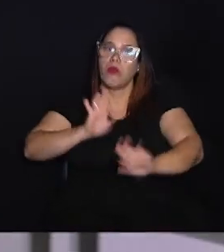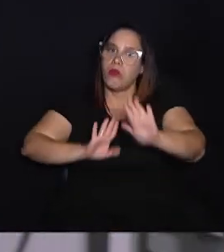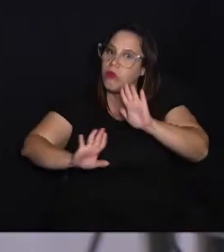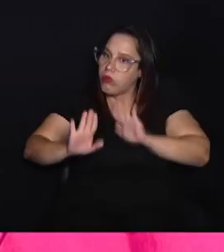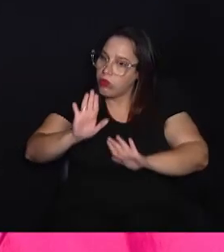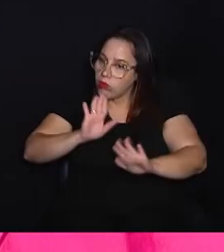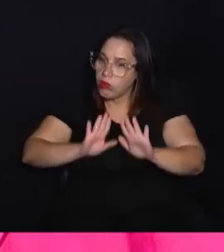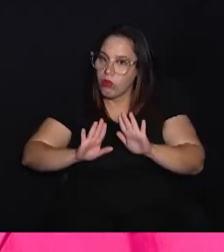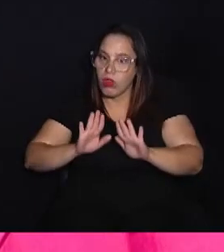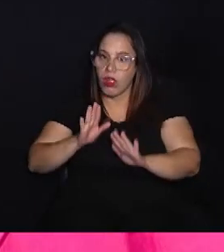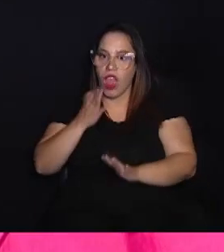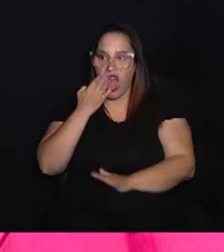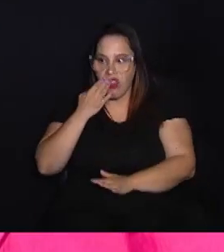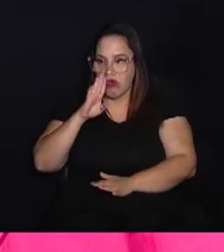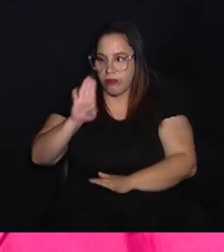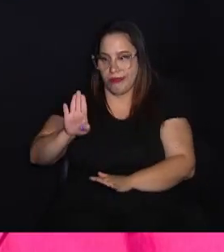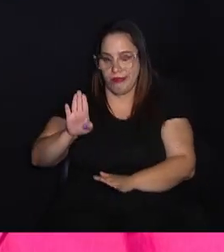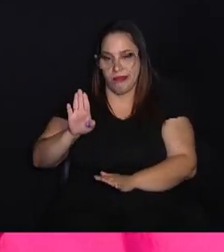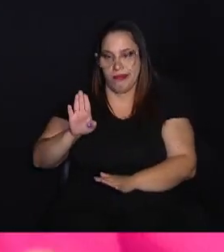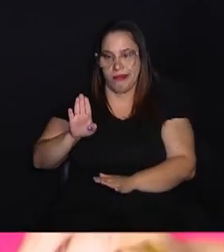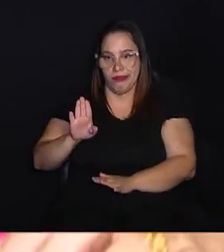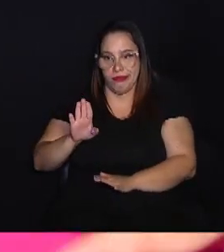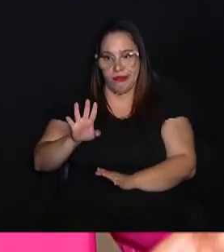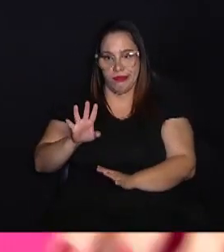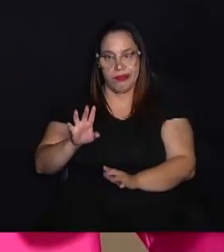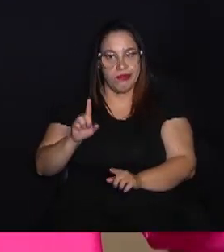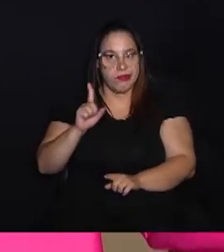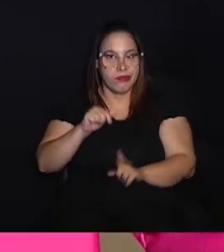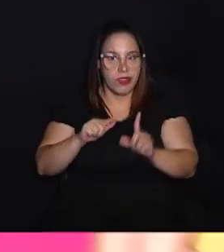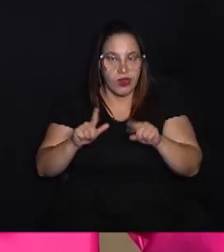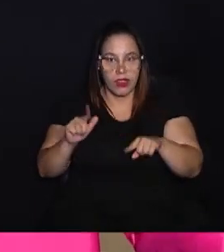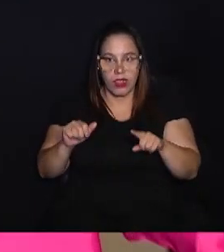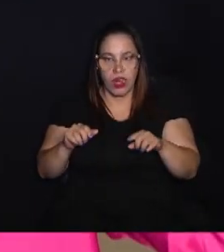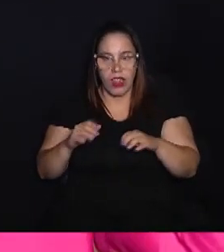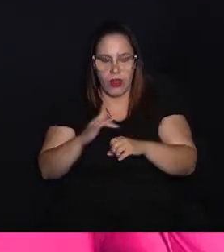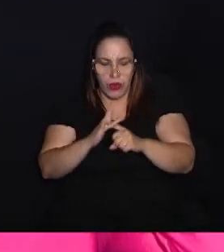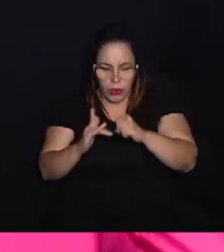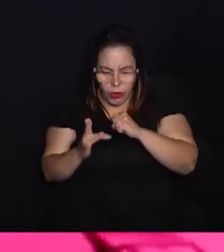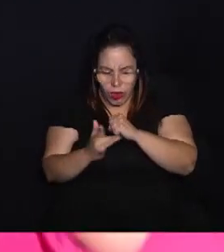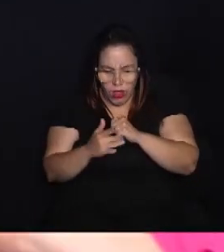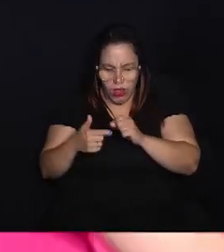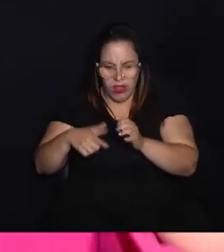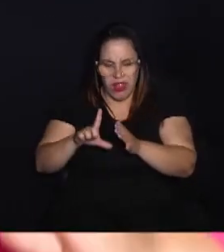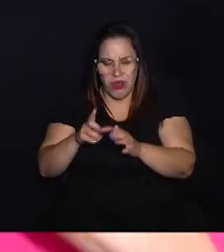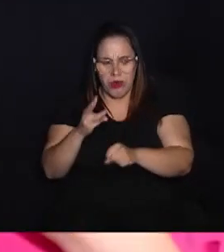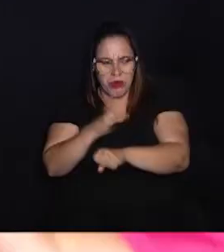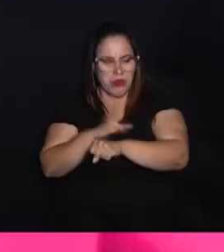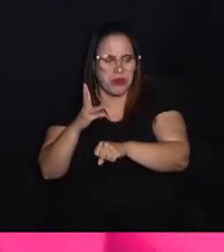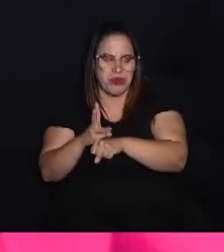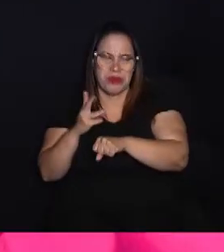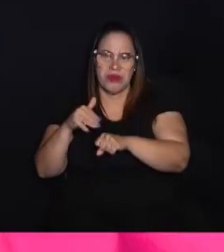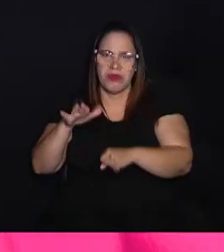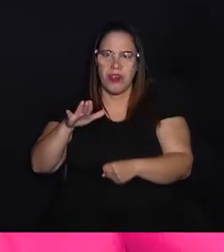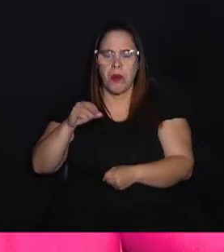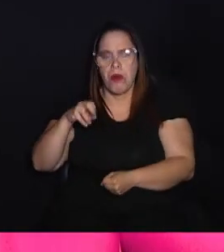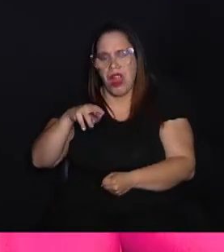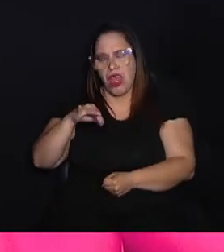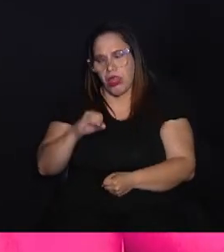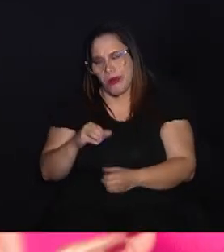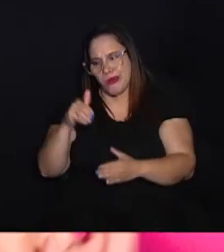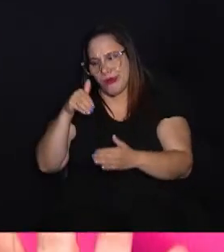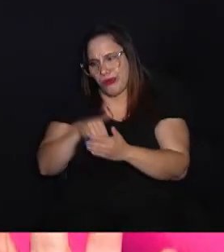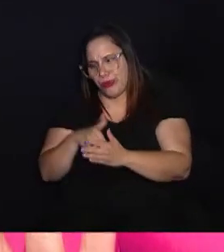as fake news. Todo pleito eleitoral a gente tem isso, é muita na rede social, muito WhatsApp, gente, é mais um mito